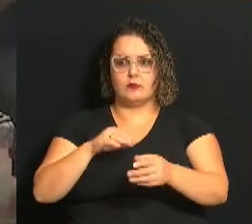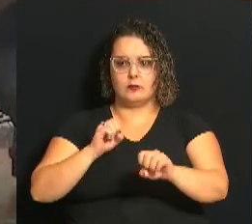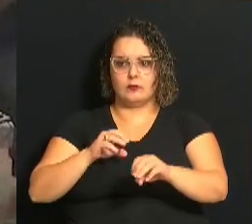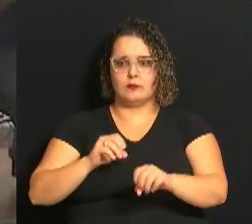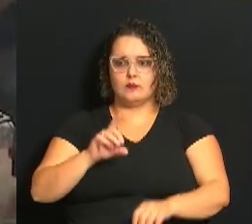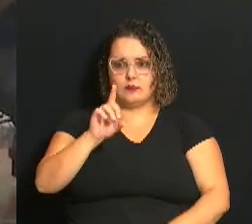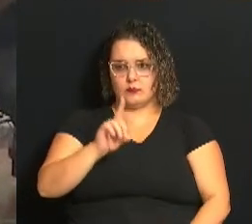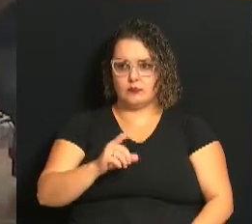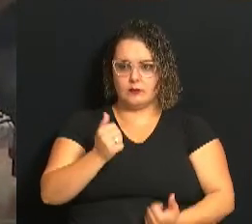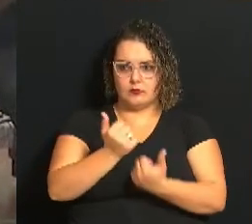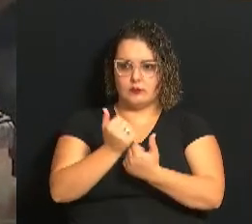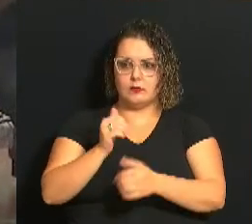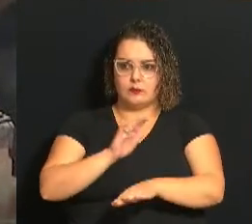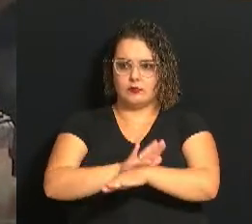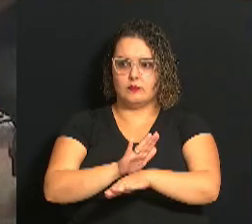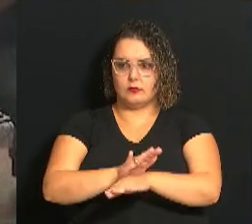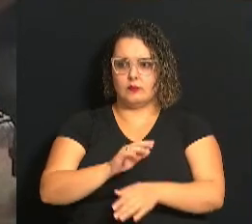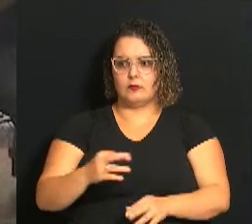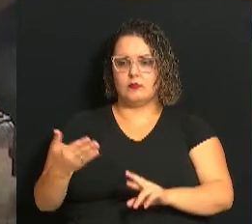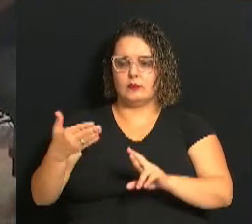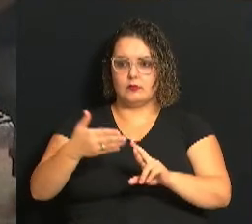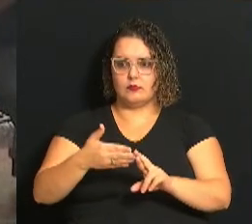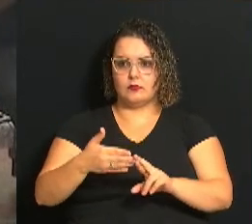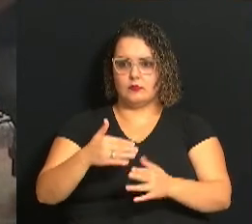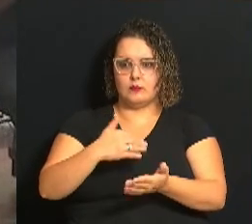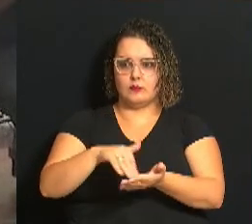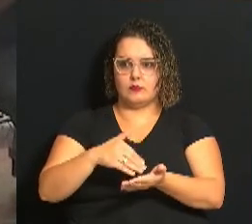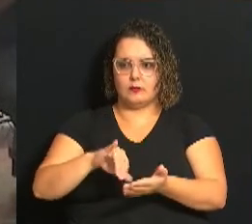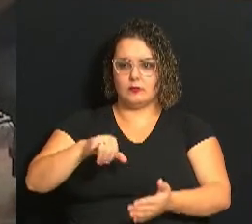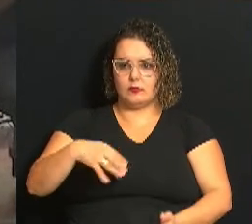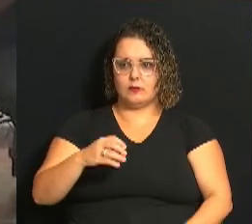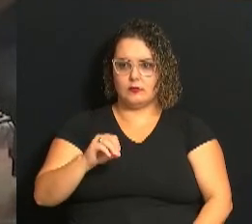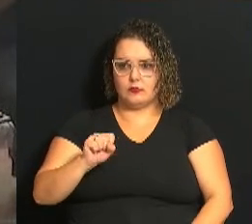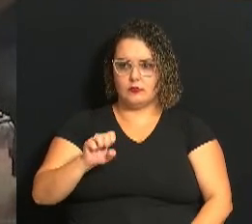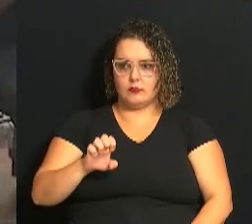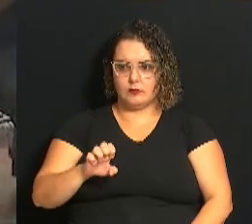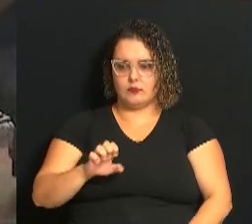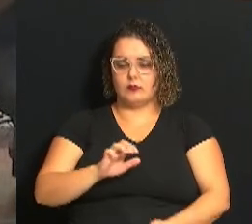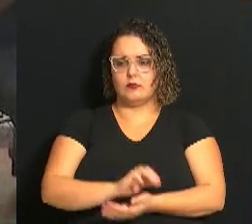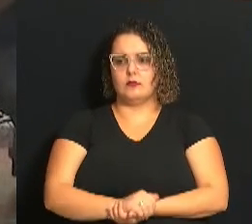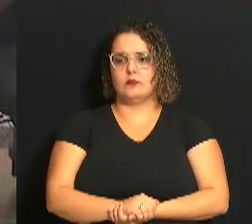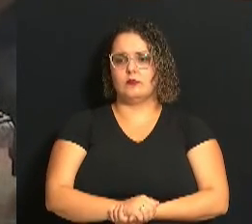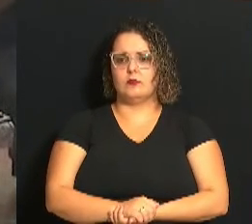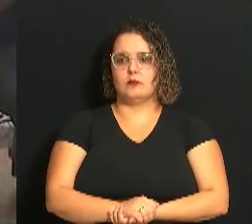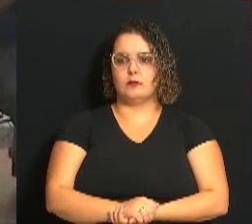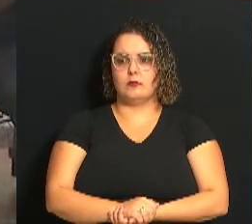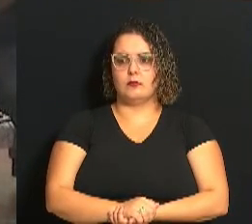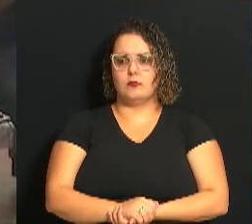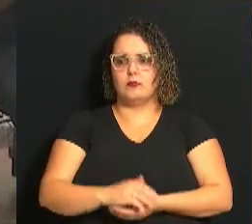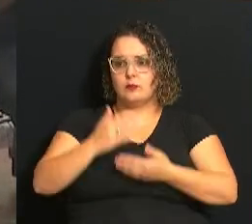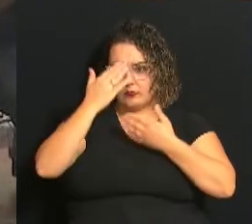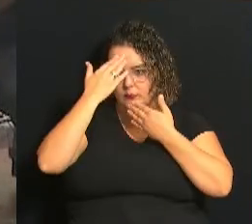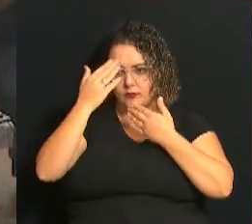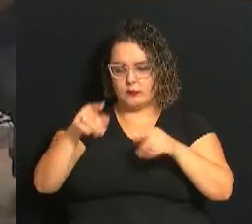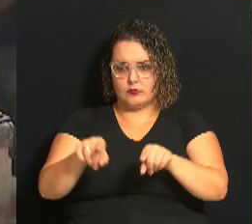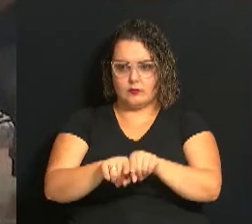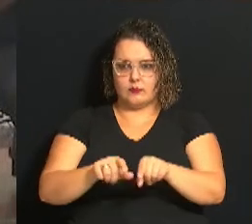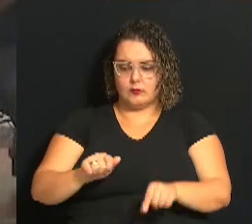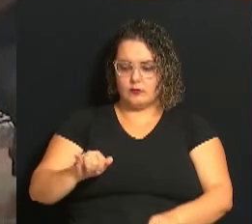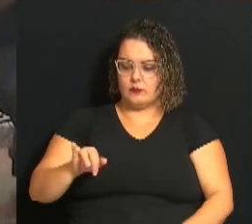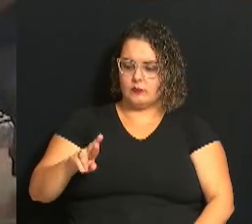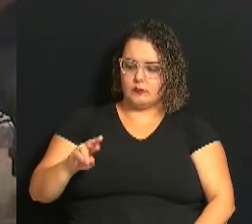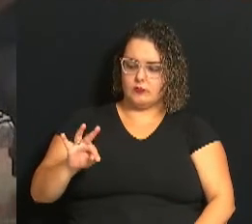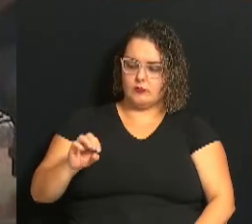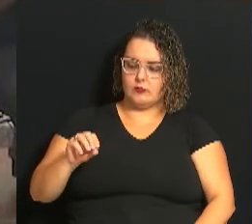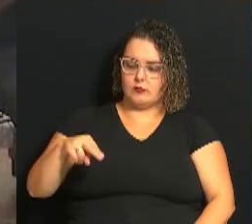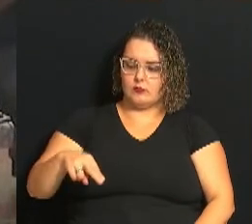diretor de apoio à escola, representando o secretário José Tadeu Jorge. Gostaria de agradecer do senhor Ayrton